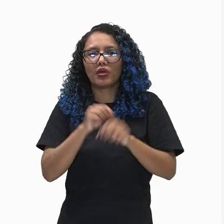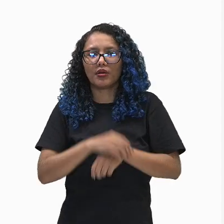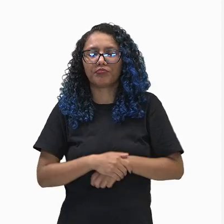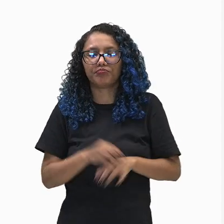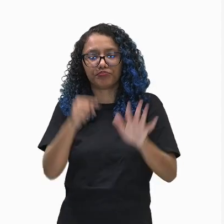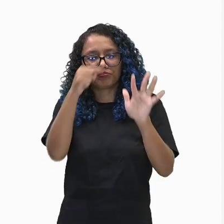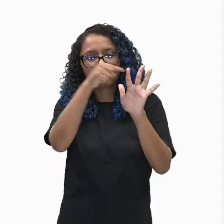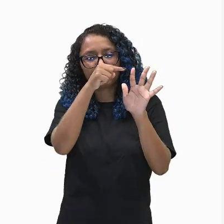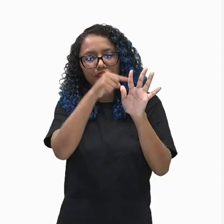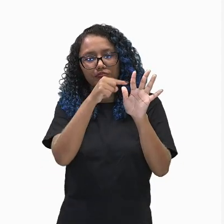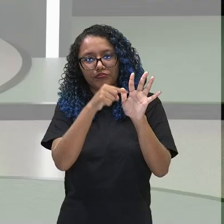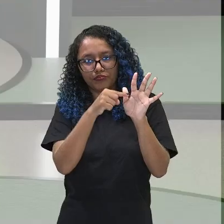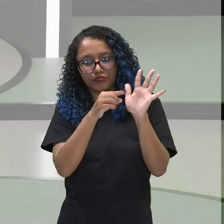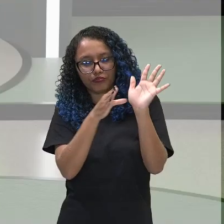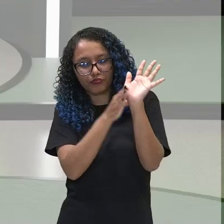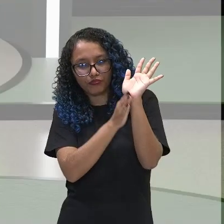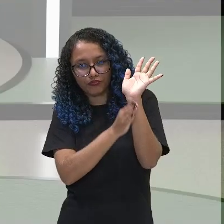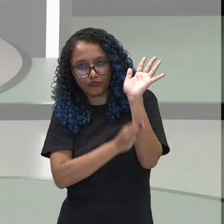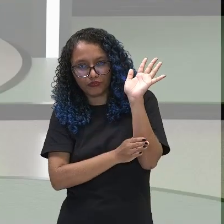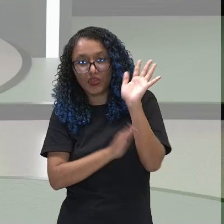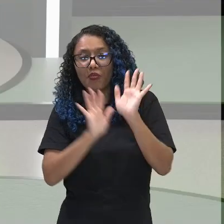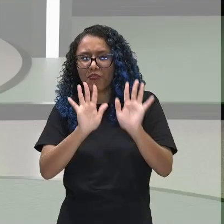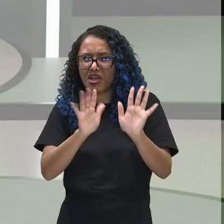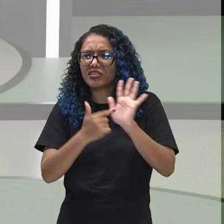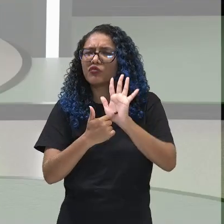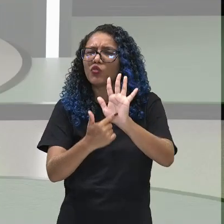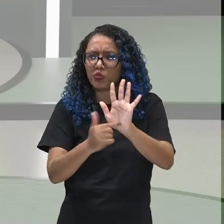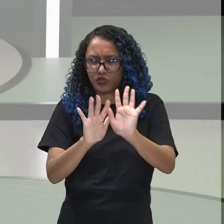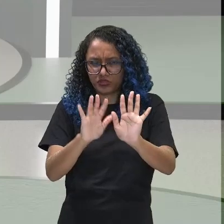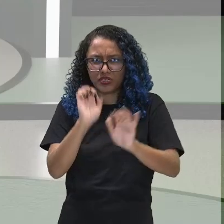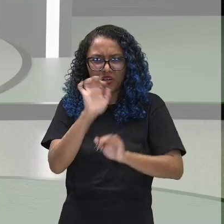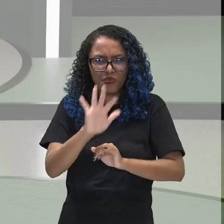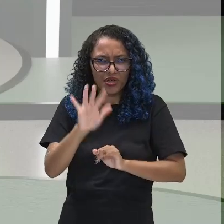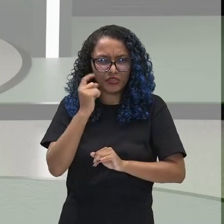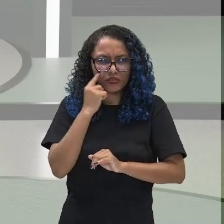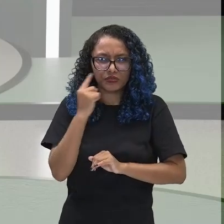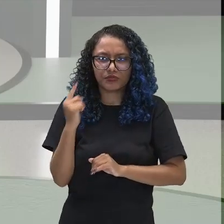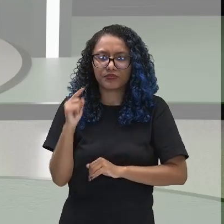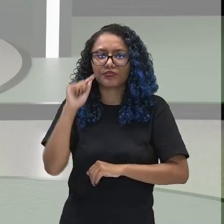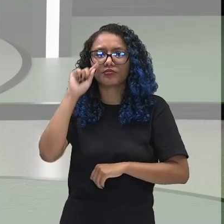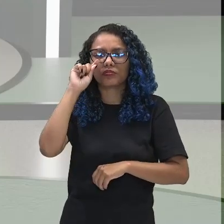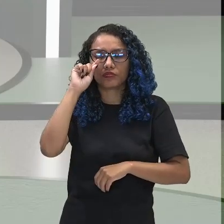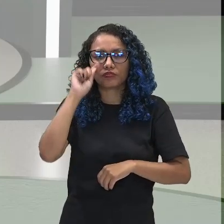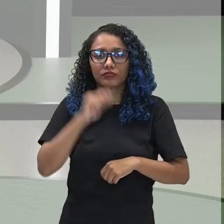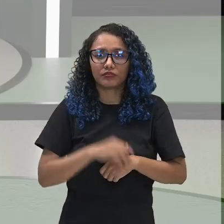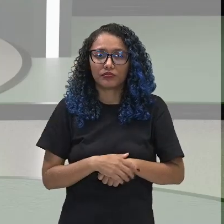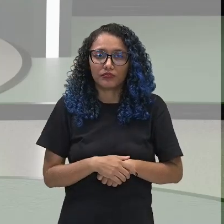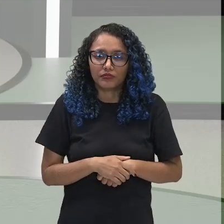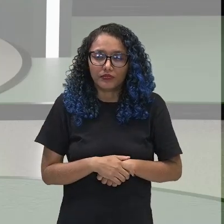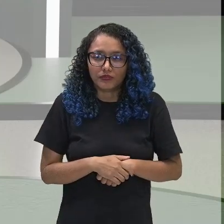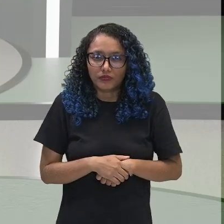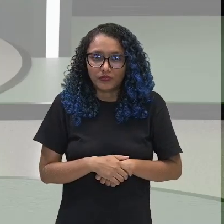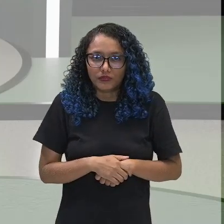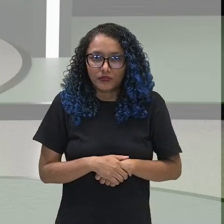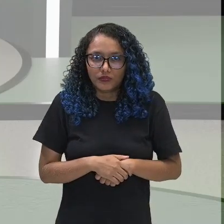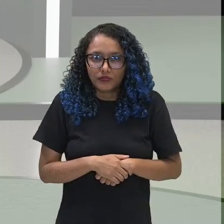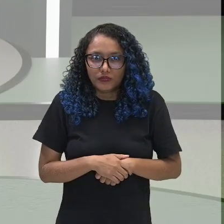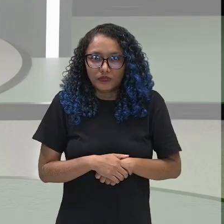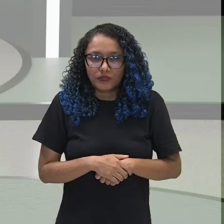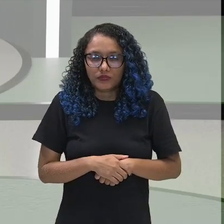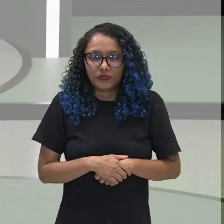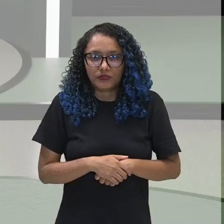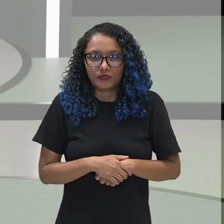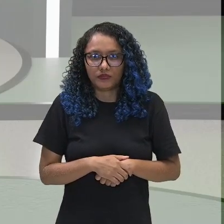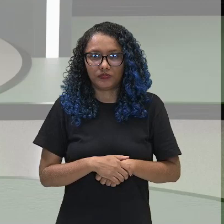axônio. Mas eu vou agora ilustrar para você nas imagens que nós temos aqui, ó, na nossa tela. Vejam que já está